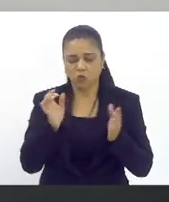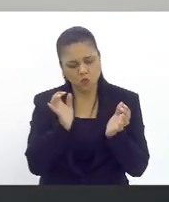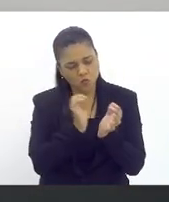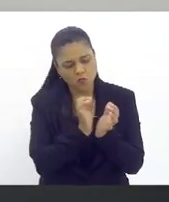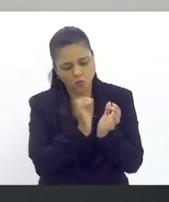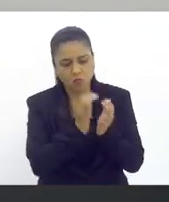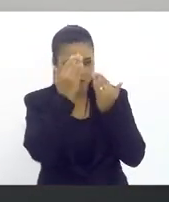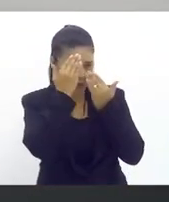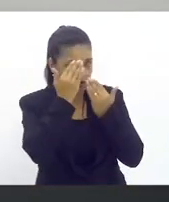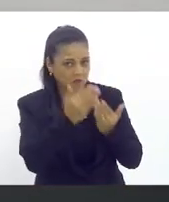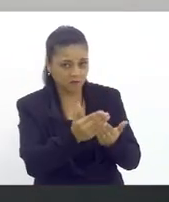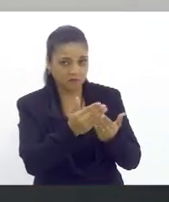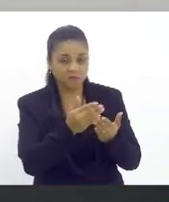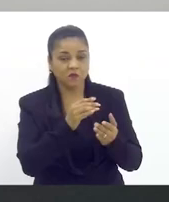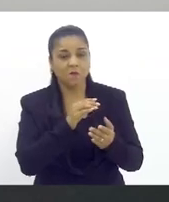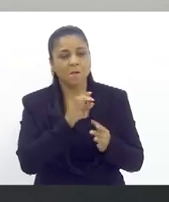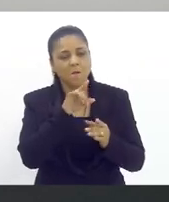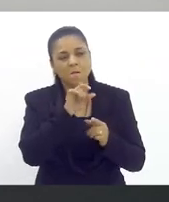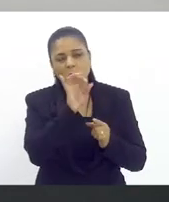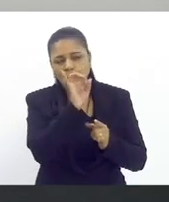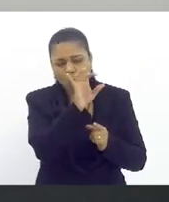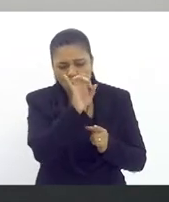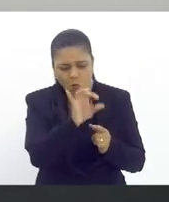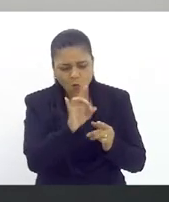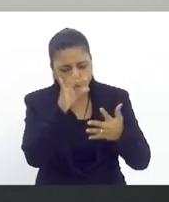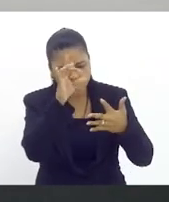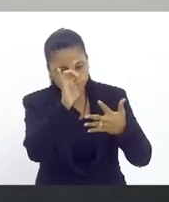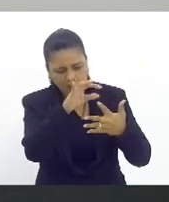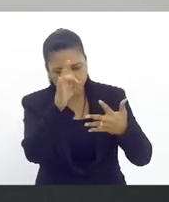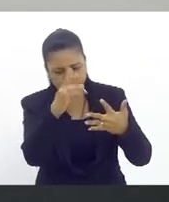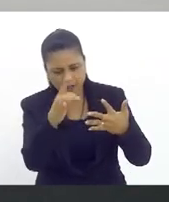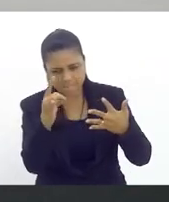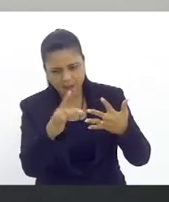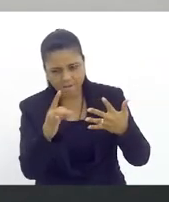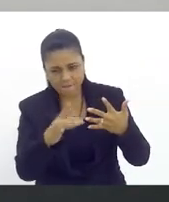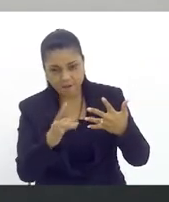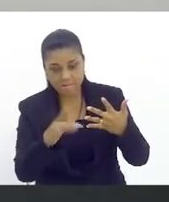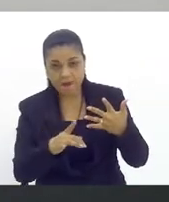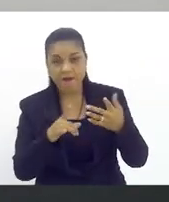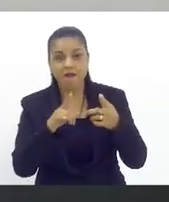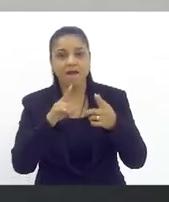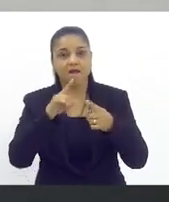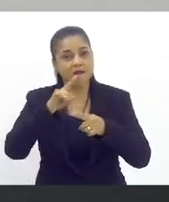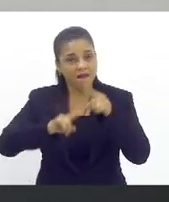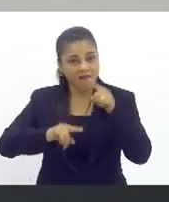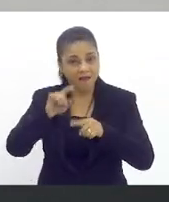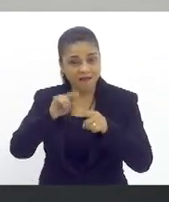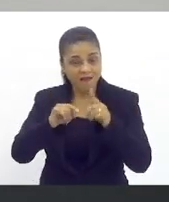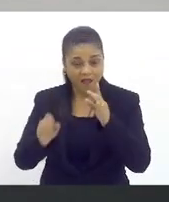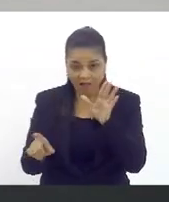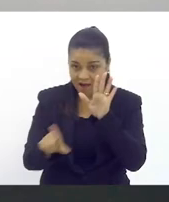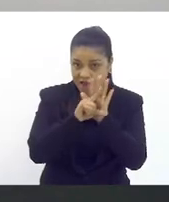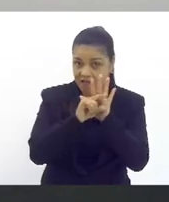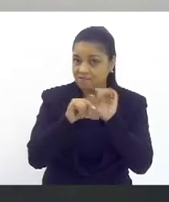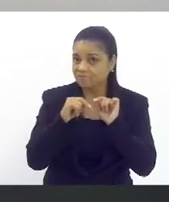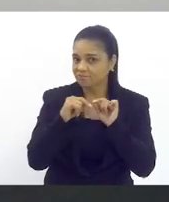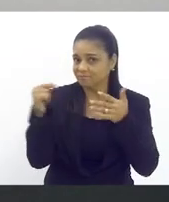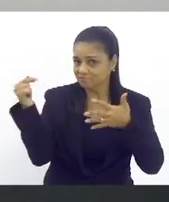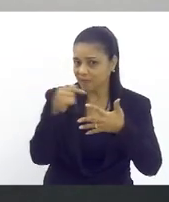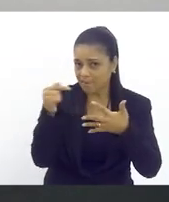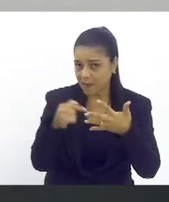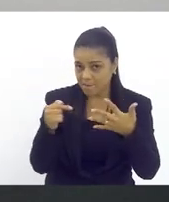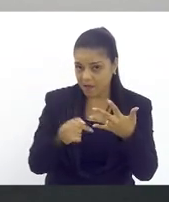pegou um por uns instrumentos que a lei criou e verifica como é que tá é uma informação